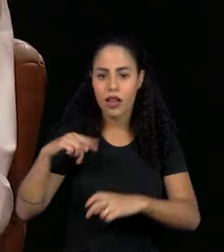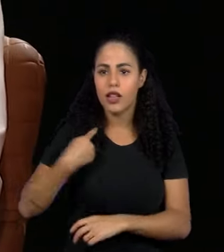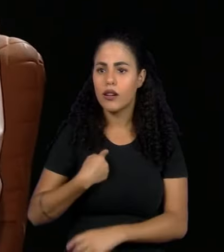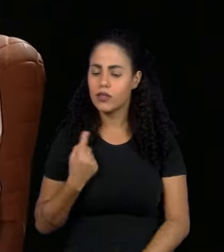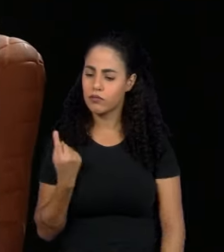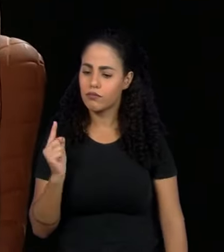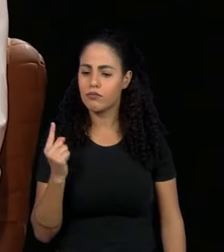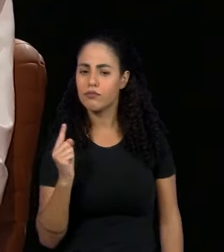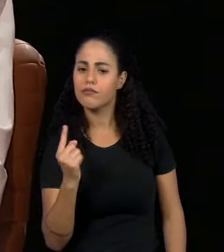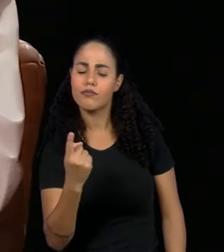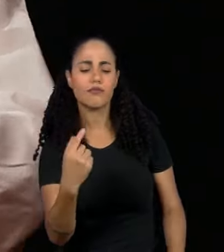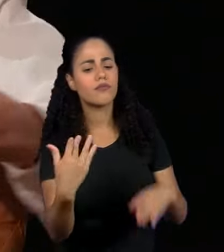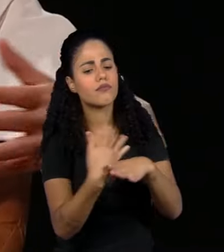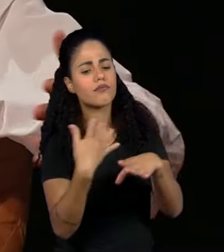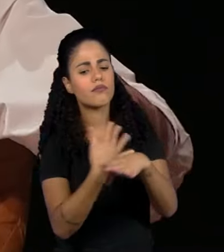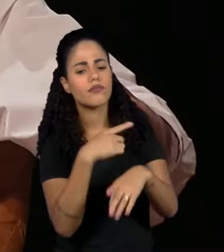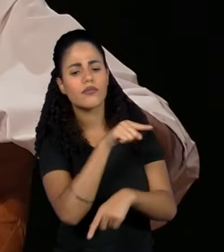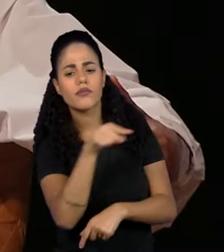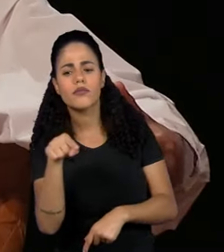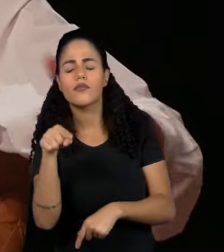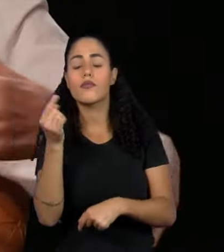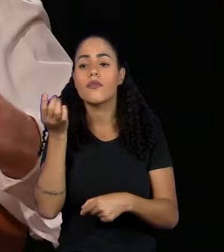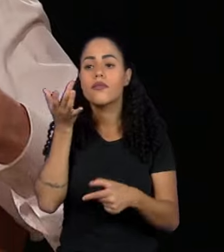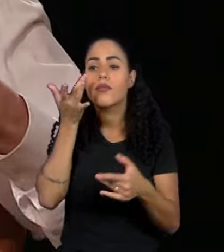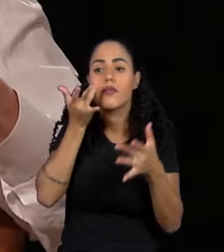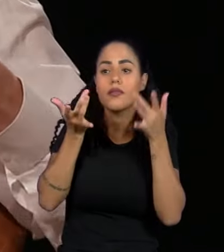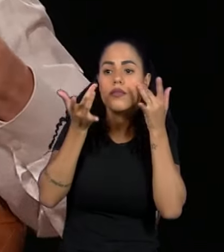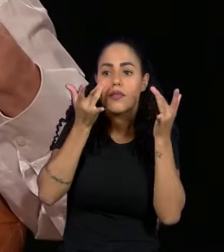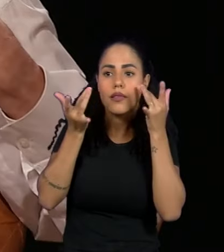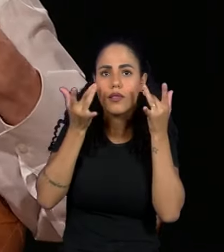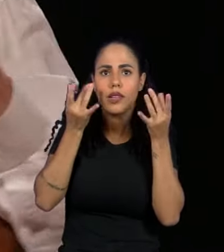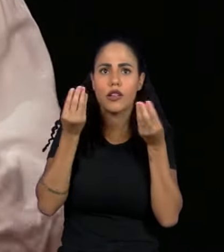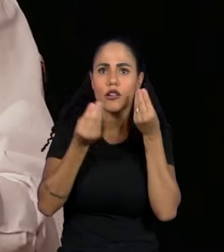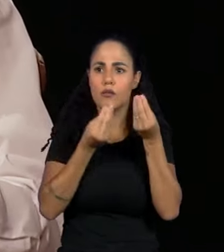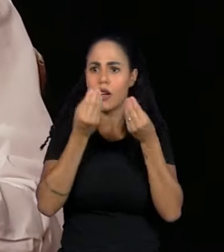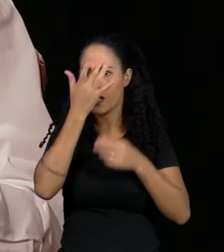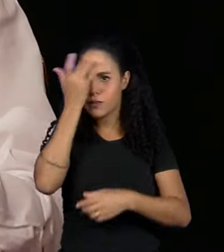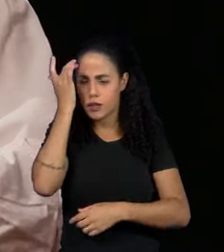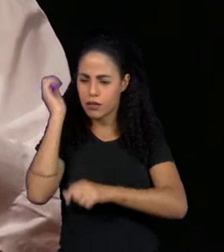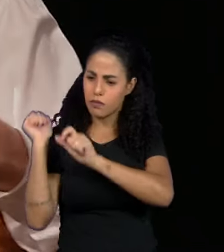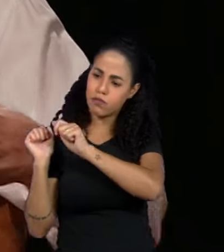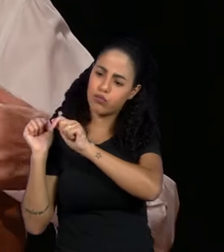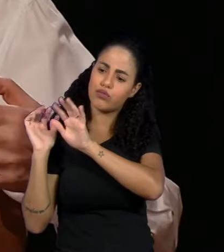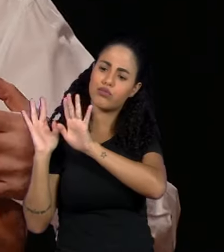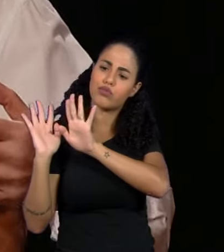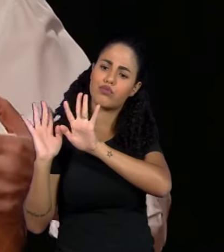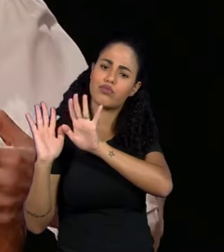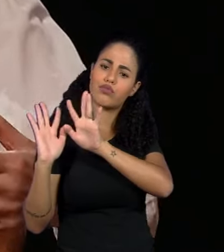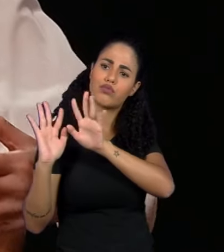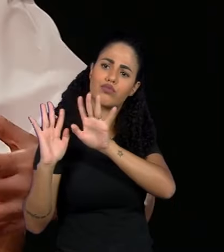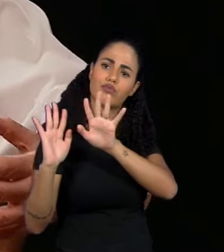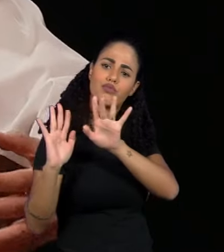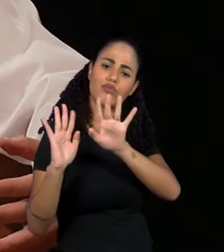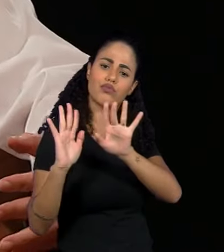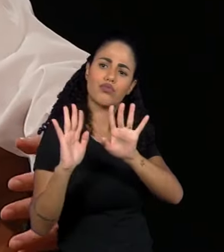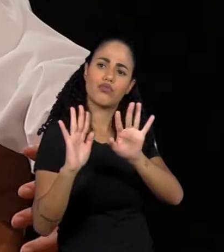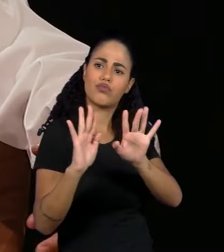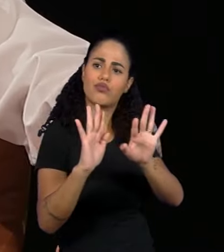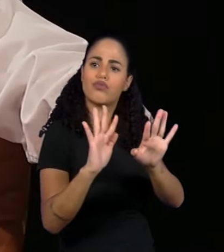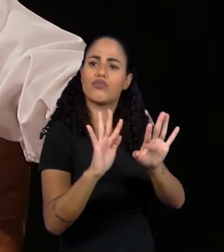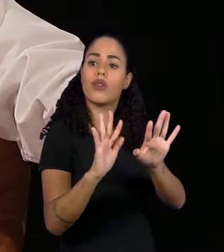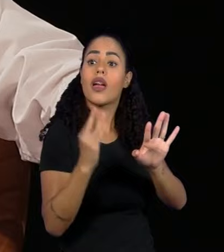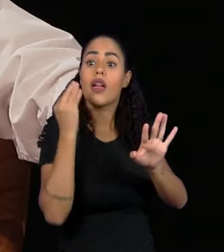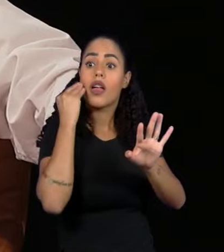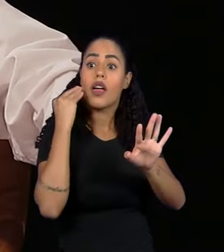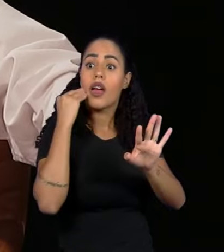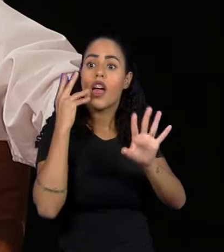cidade, Moeda, que eles fizeram uma encenação. O cortejo todo parou, que eles encenaram um massacre que